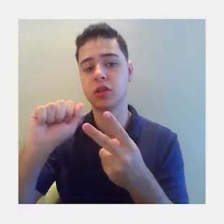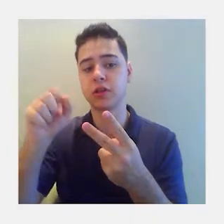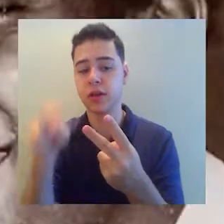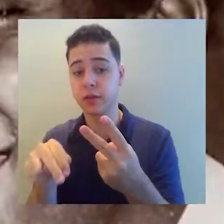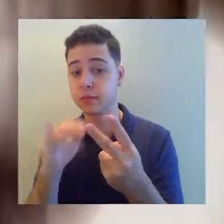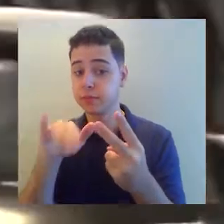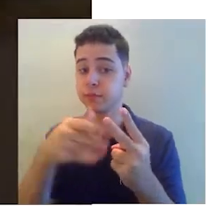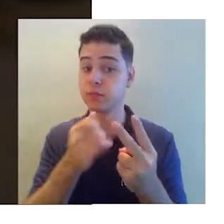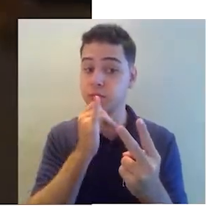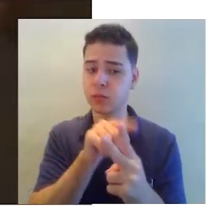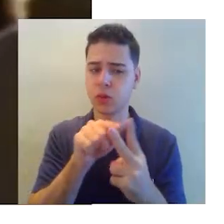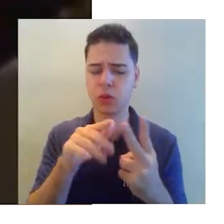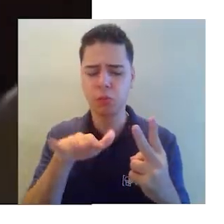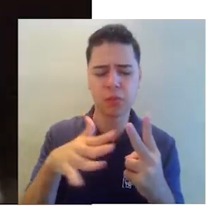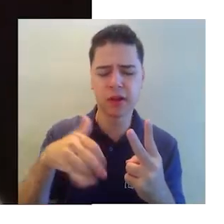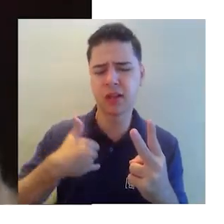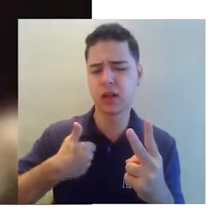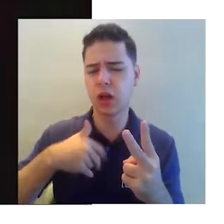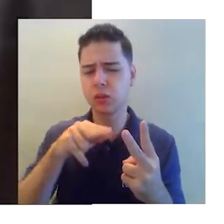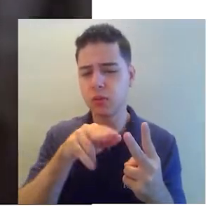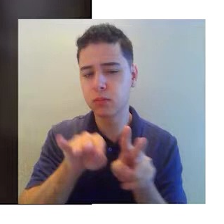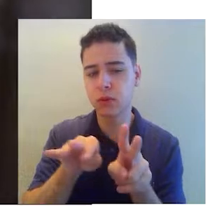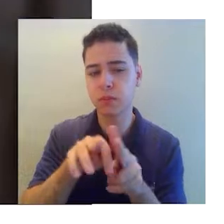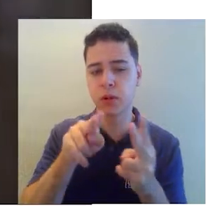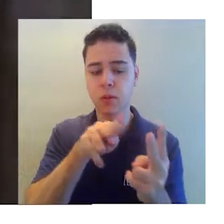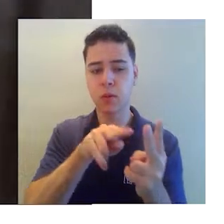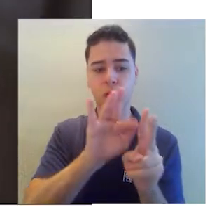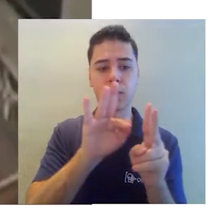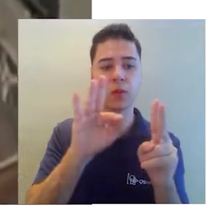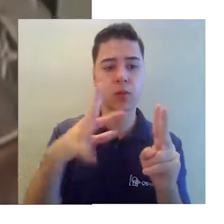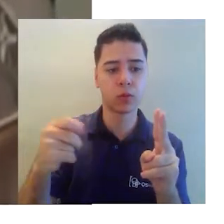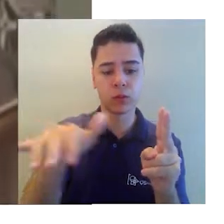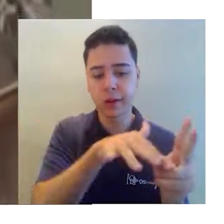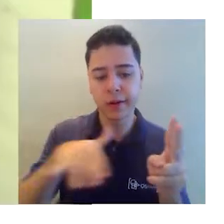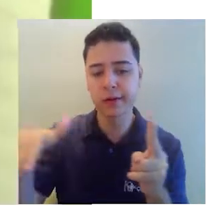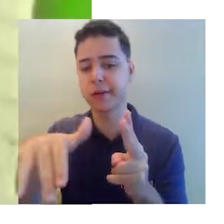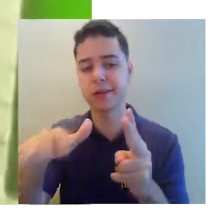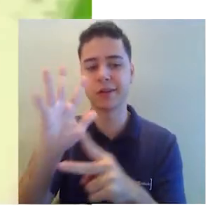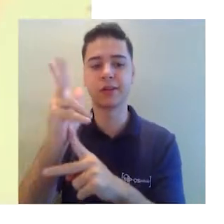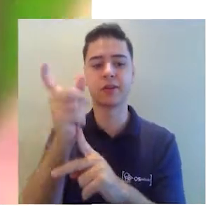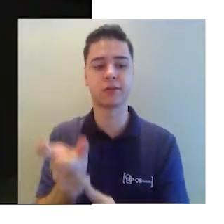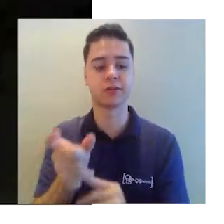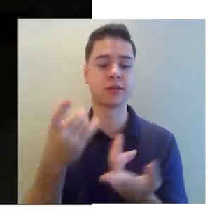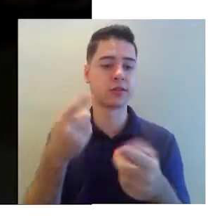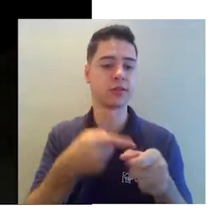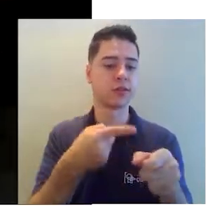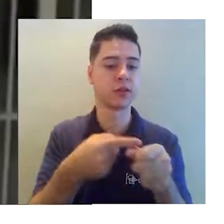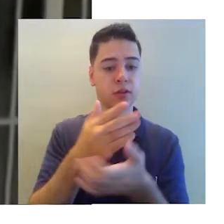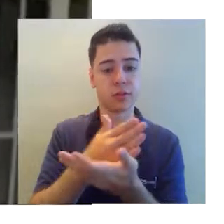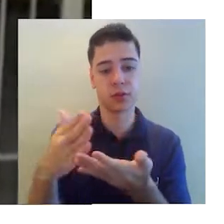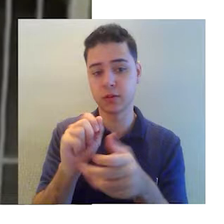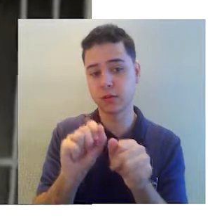Jean-Michel Basquiat. Os dois tinham mais ou menos a mesma idade e eram também de uma mesma geração de artistas da cidade.